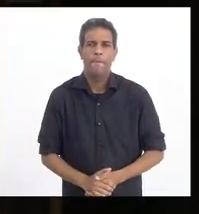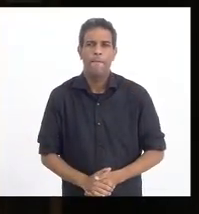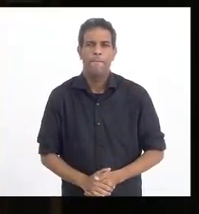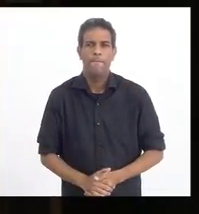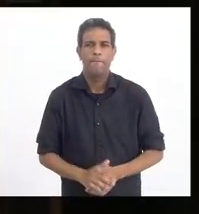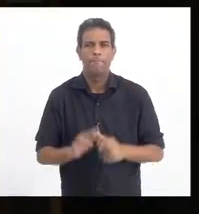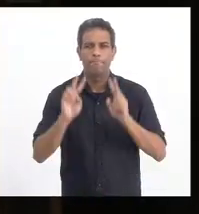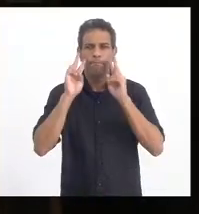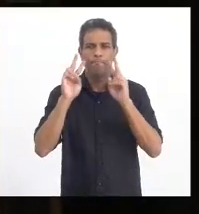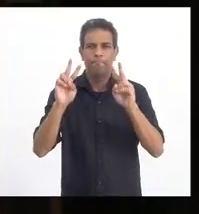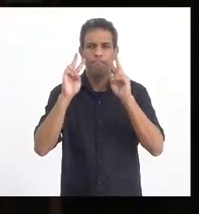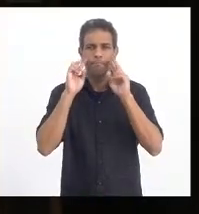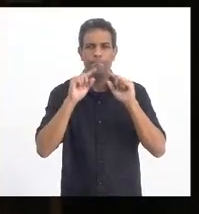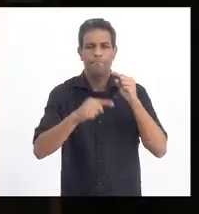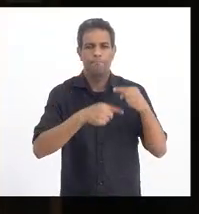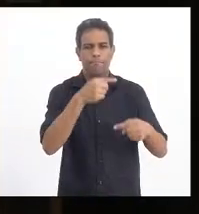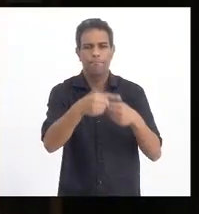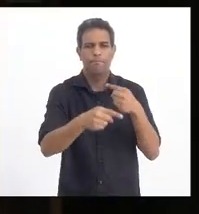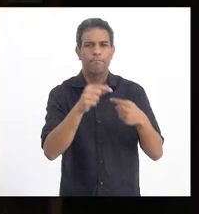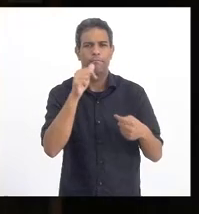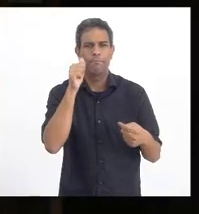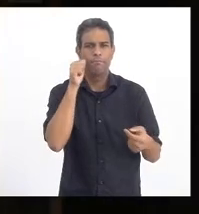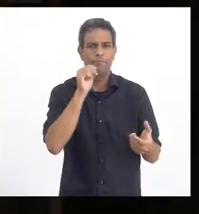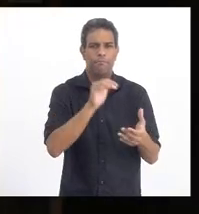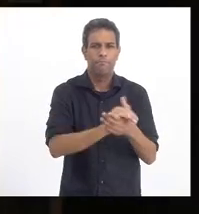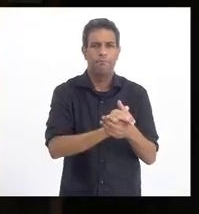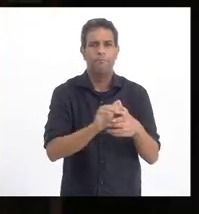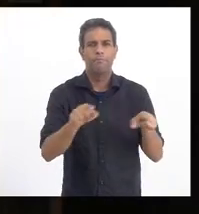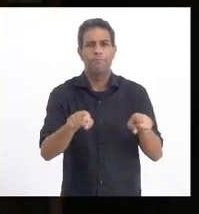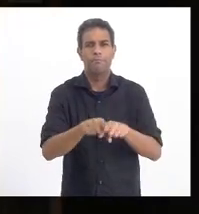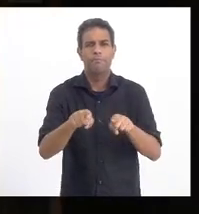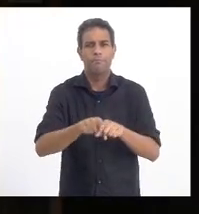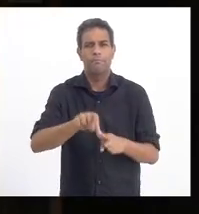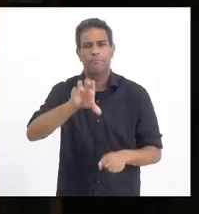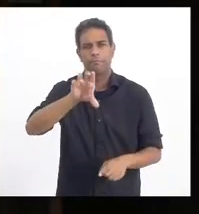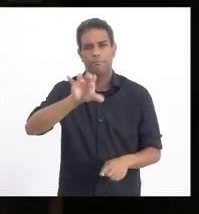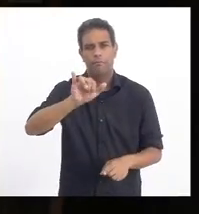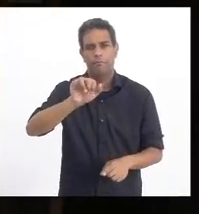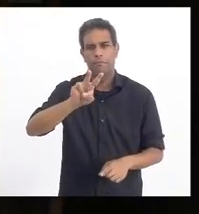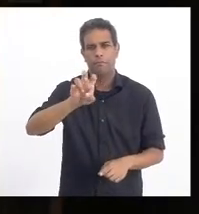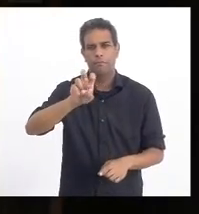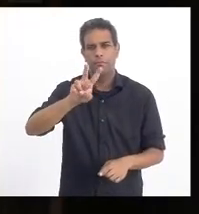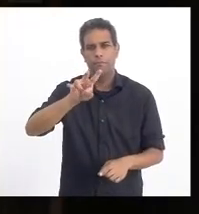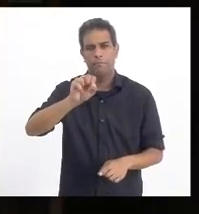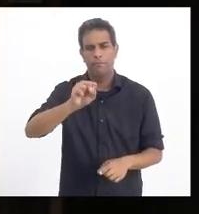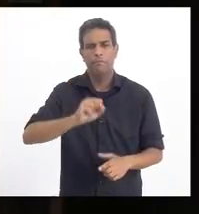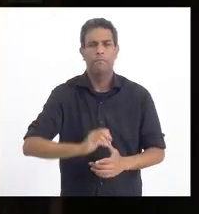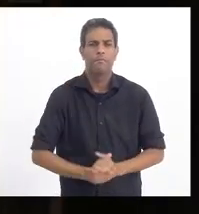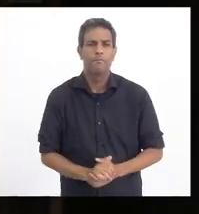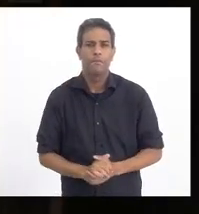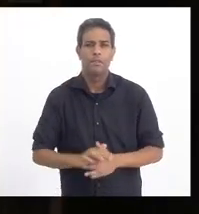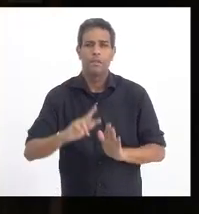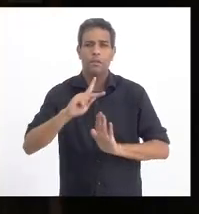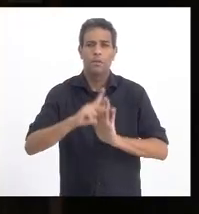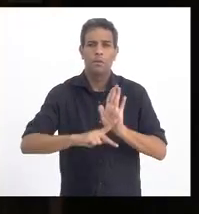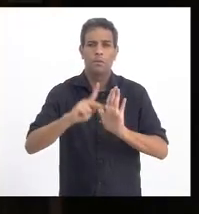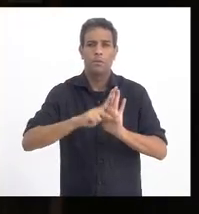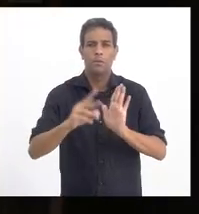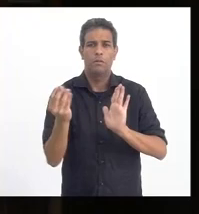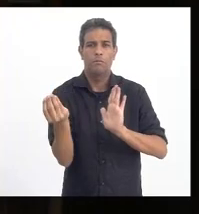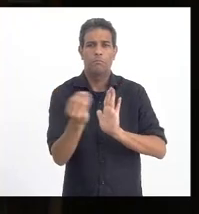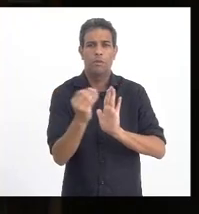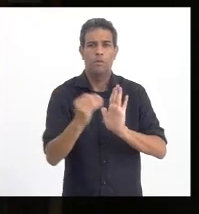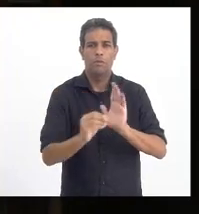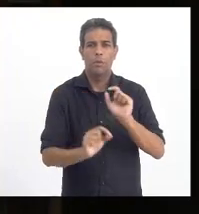entendeu que essas pensionistas deverão ser tratadas como civis pois bem é no projeto de lei nós tentamos